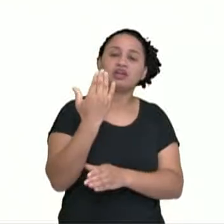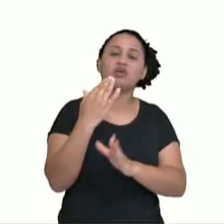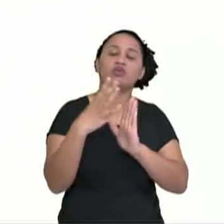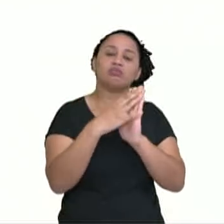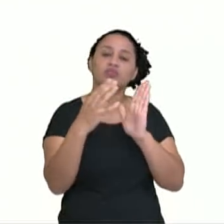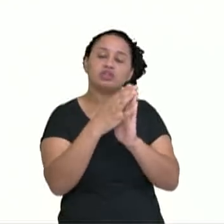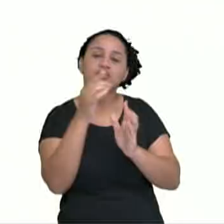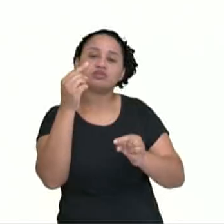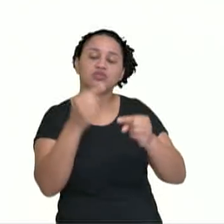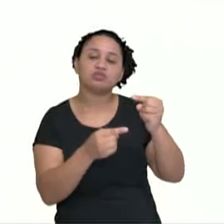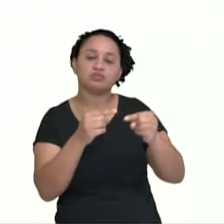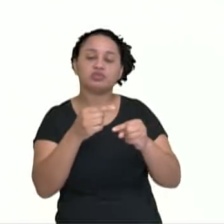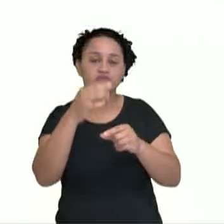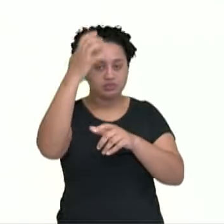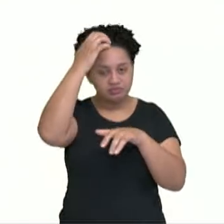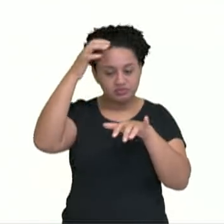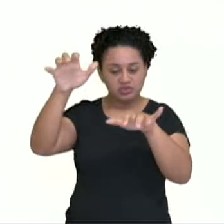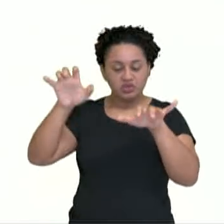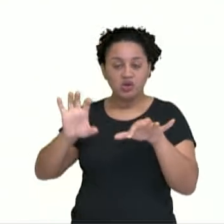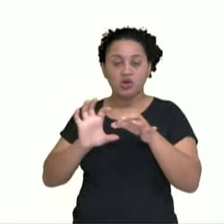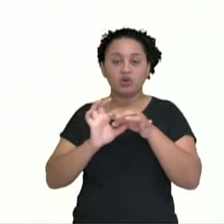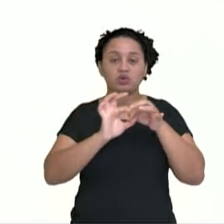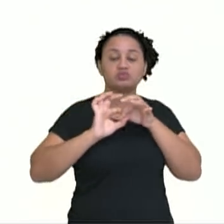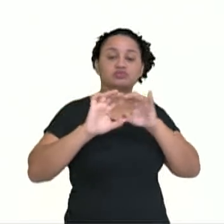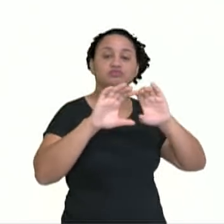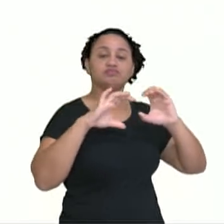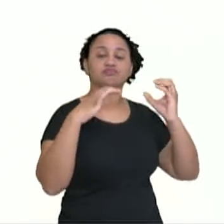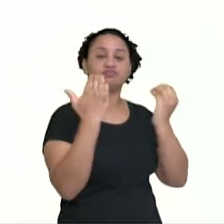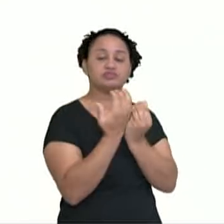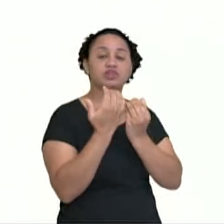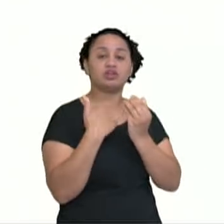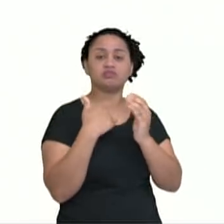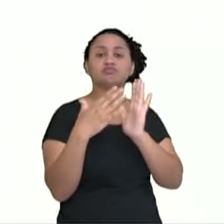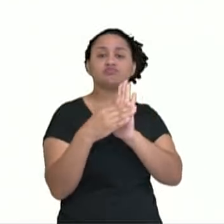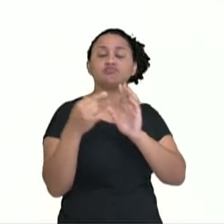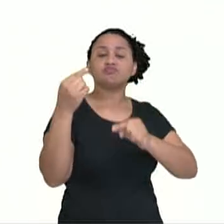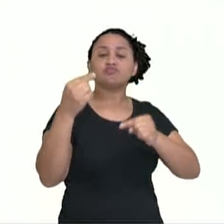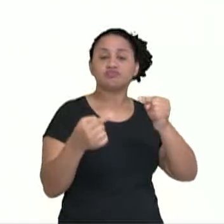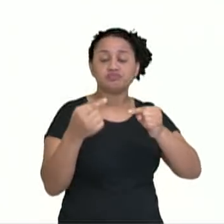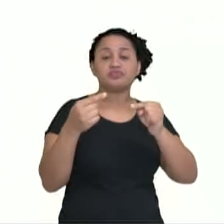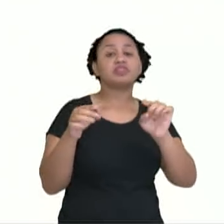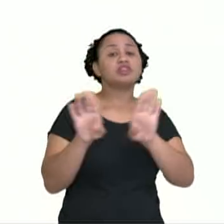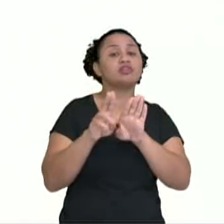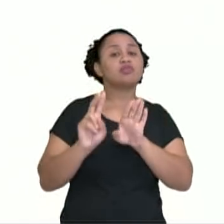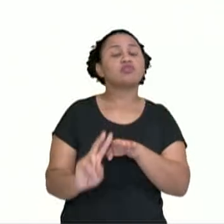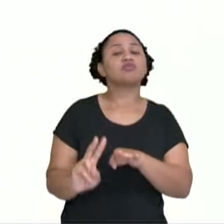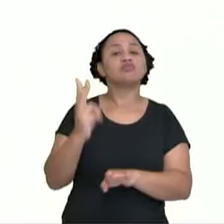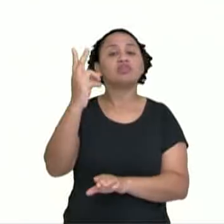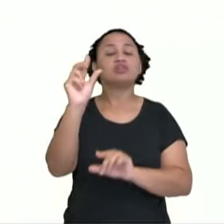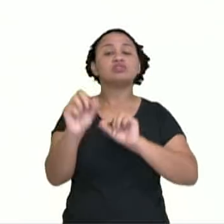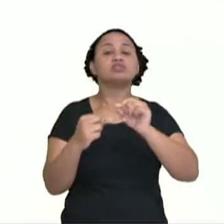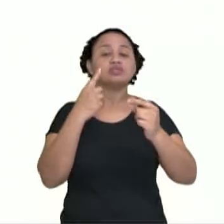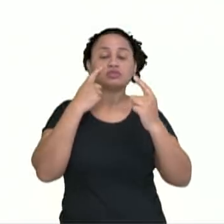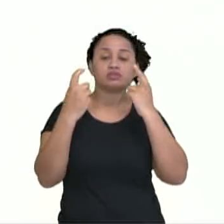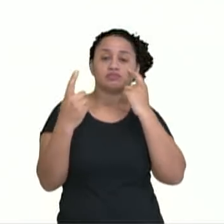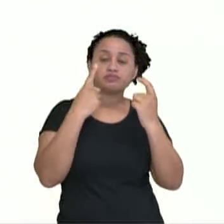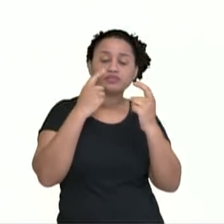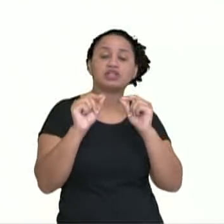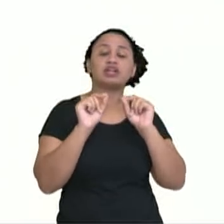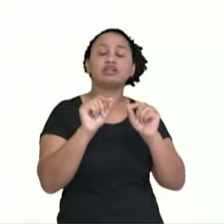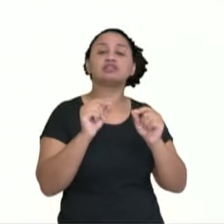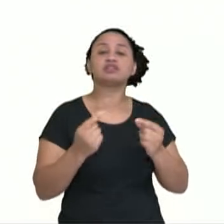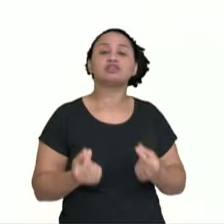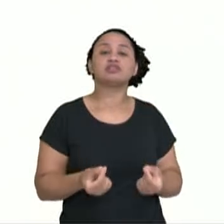instituição da monarquia parlamentar como um modelo político na Inglaterra e a valorização dos interesses da